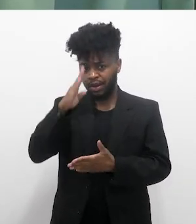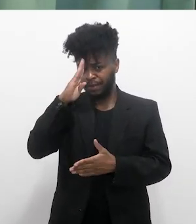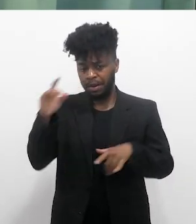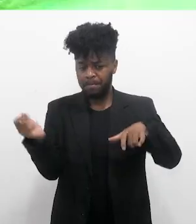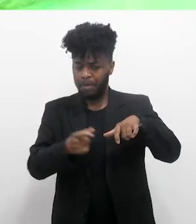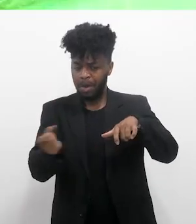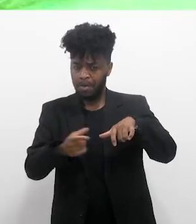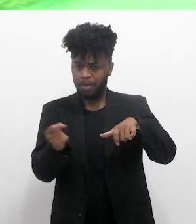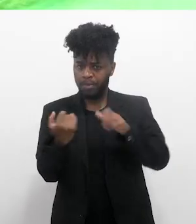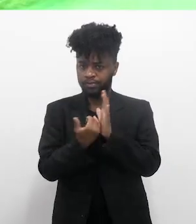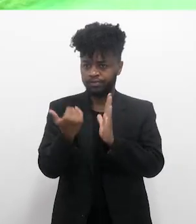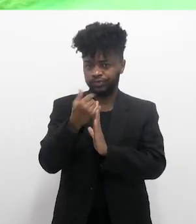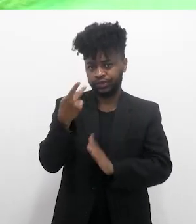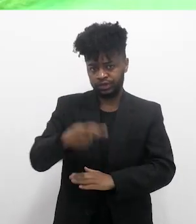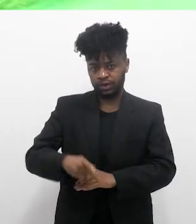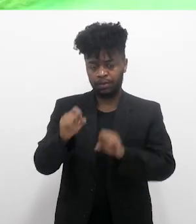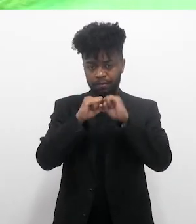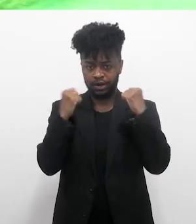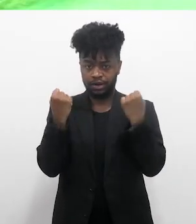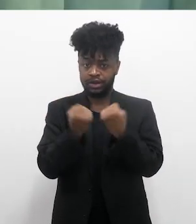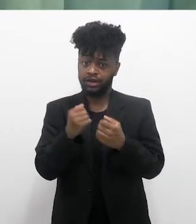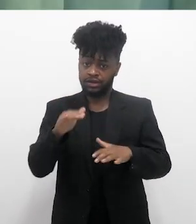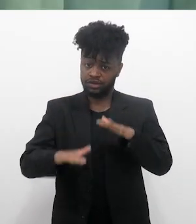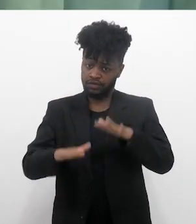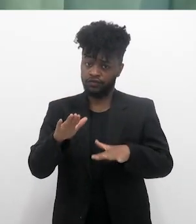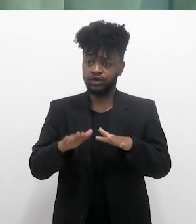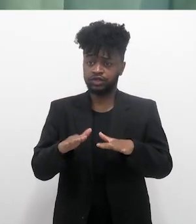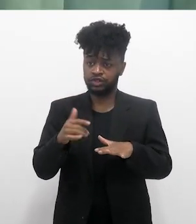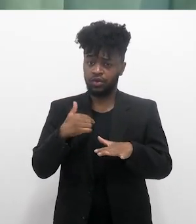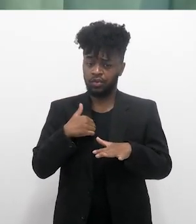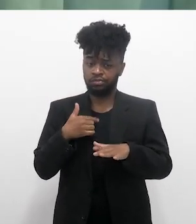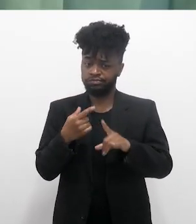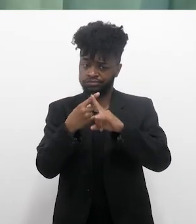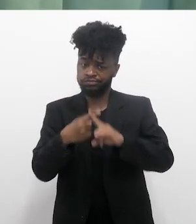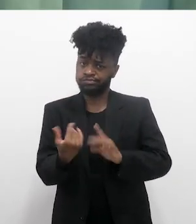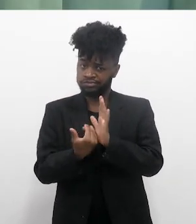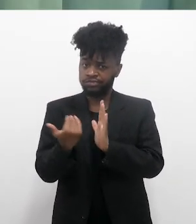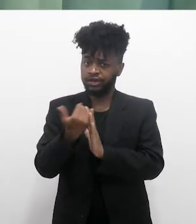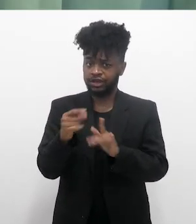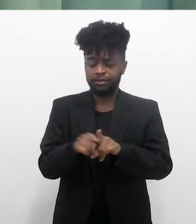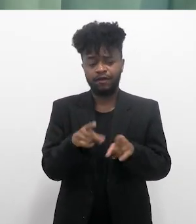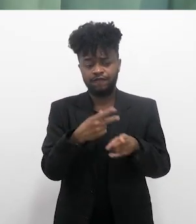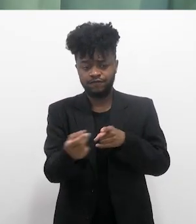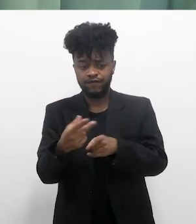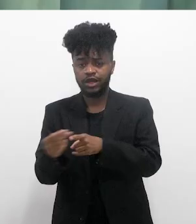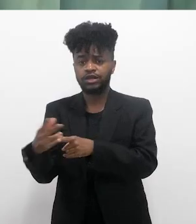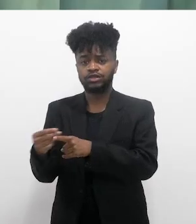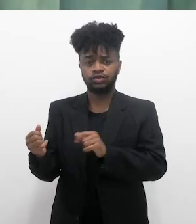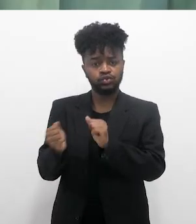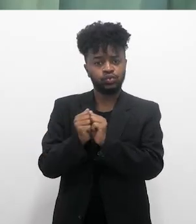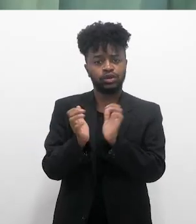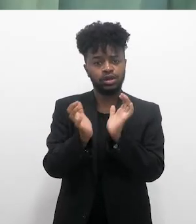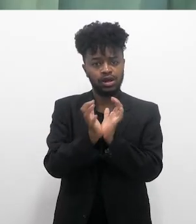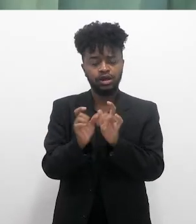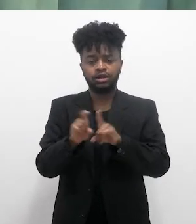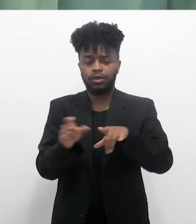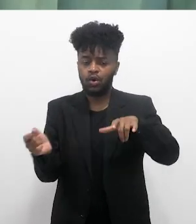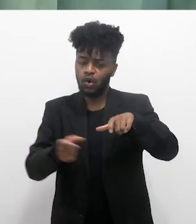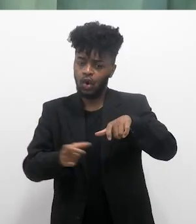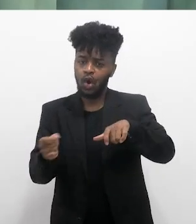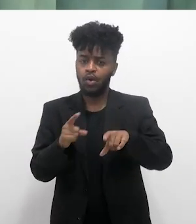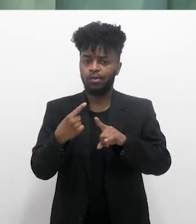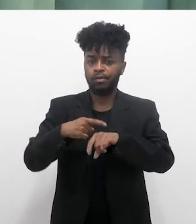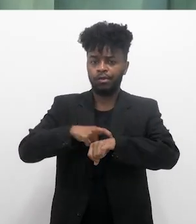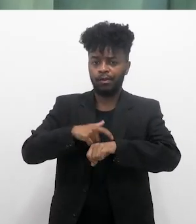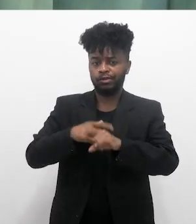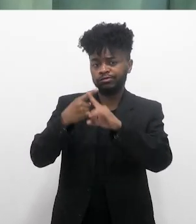do Maraca. Talvez tenha sido um dos que mais joguei ali, que mais ganhei títulos, que mais fiz gol numa partida. Enfim, a história